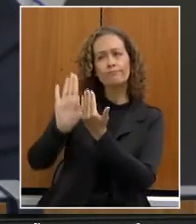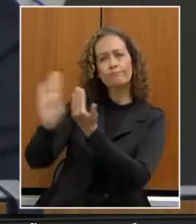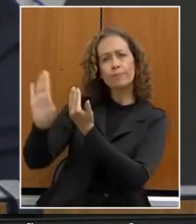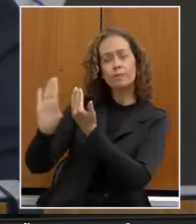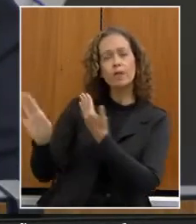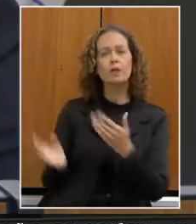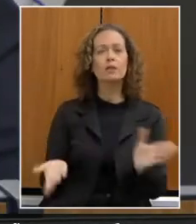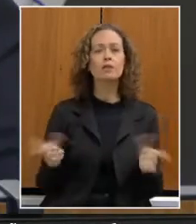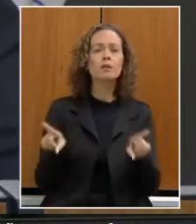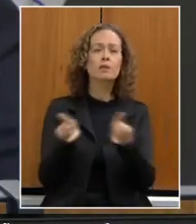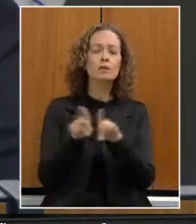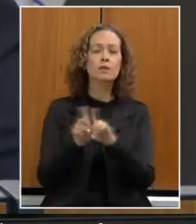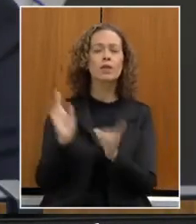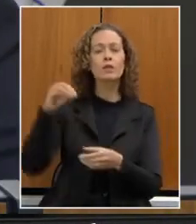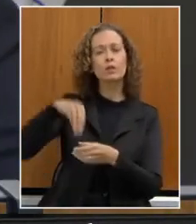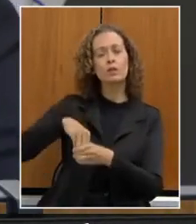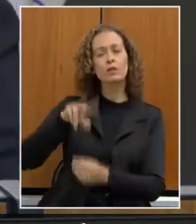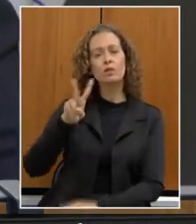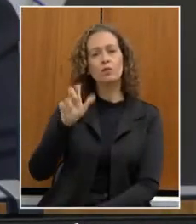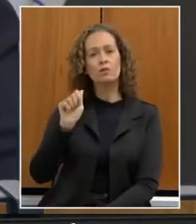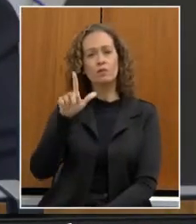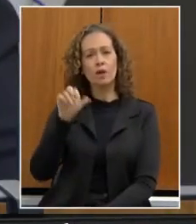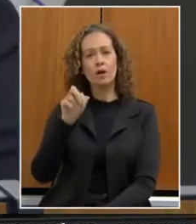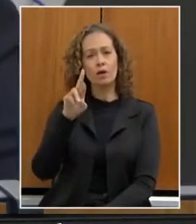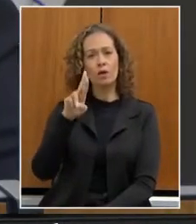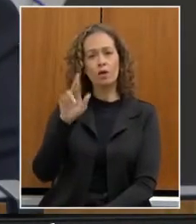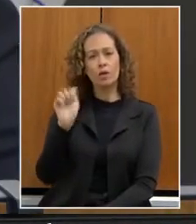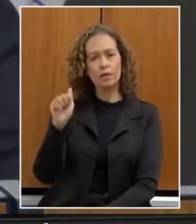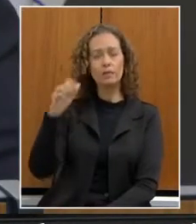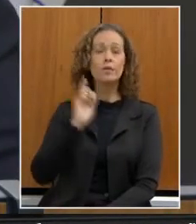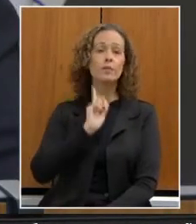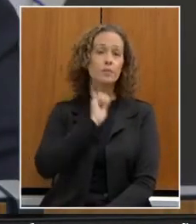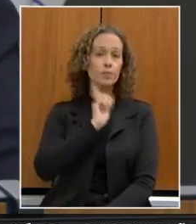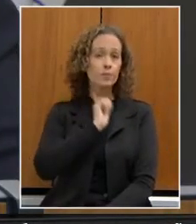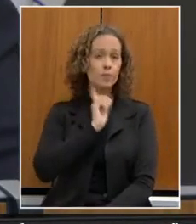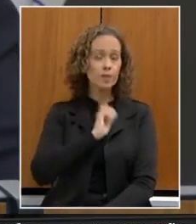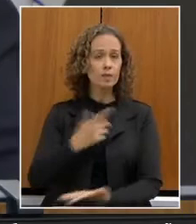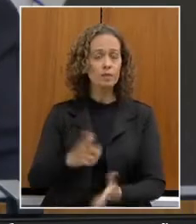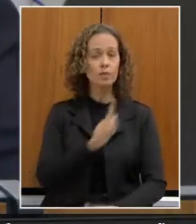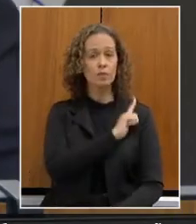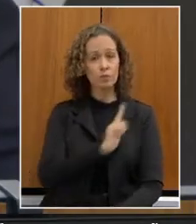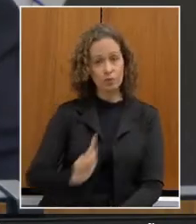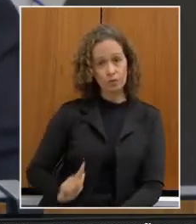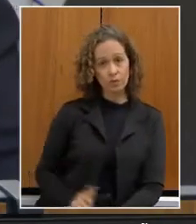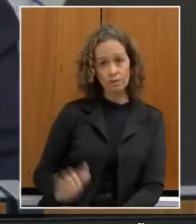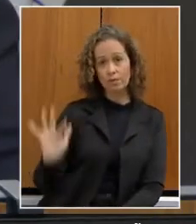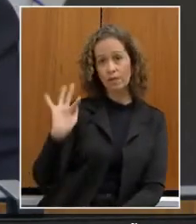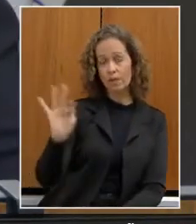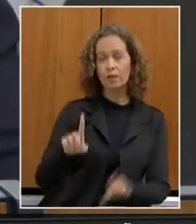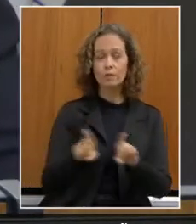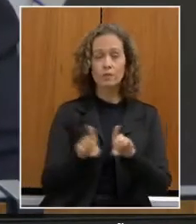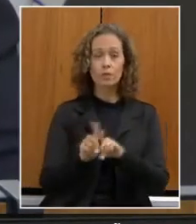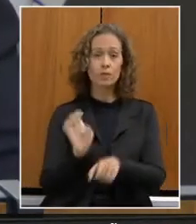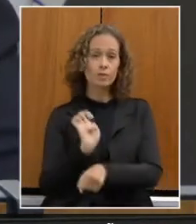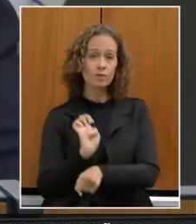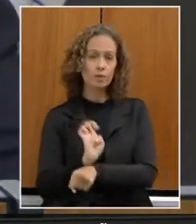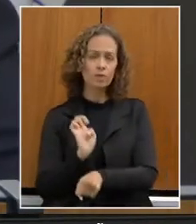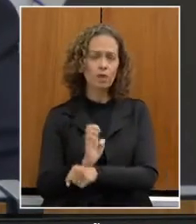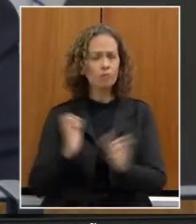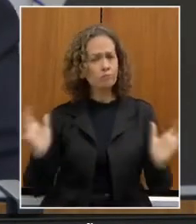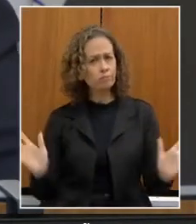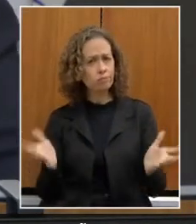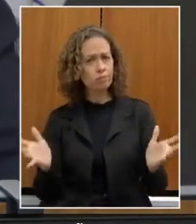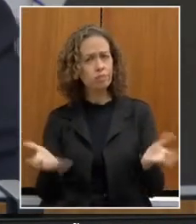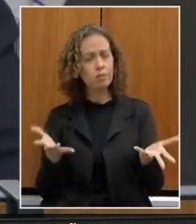do Valor a Minas, que é um incentivo, lembrando que o custeio da produção é pelo Governo Federal e o Governo do Estado vem com incentivo, a